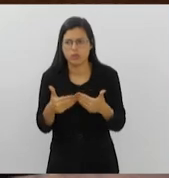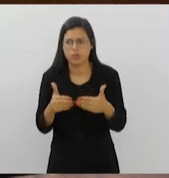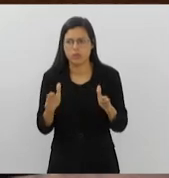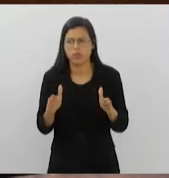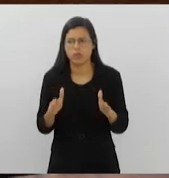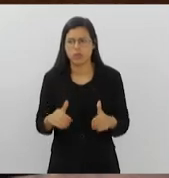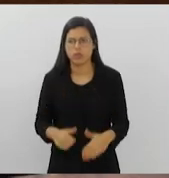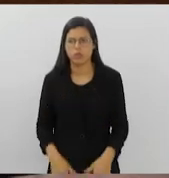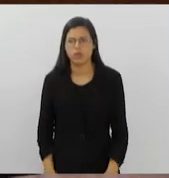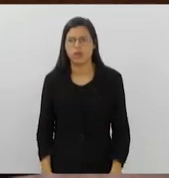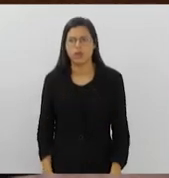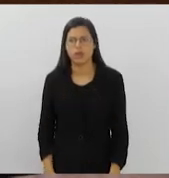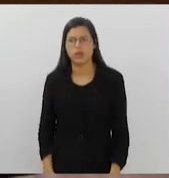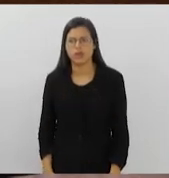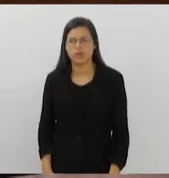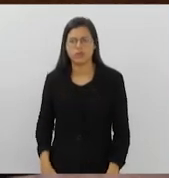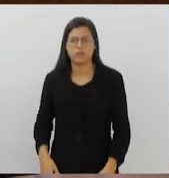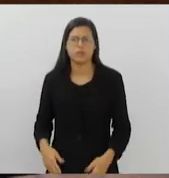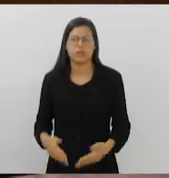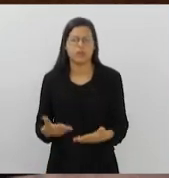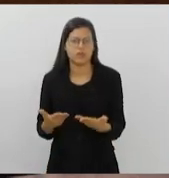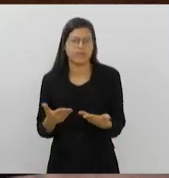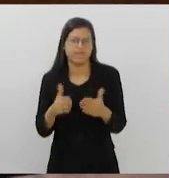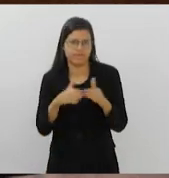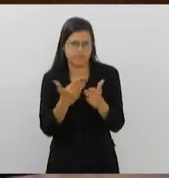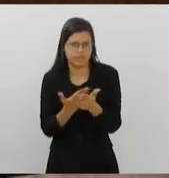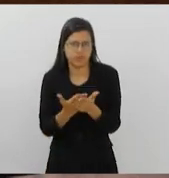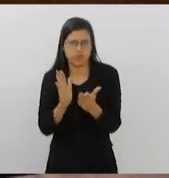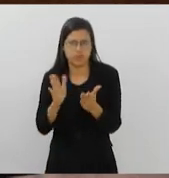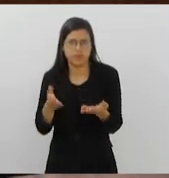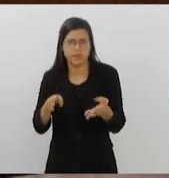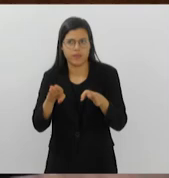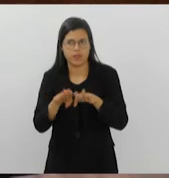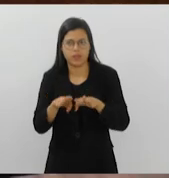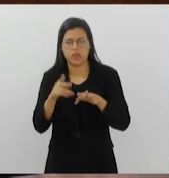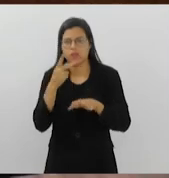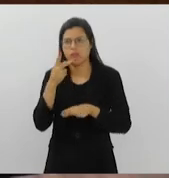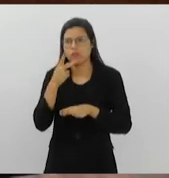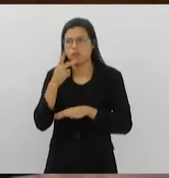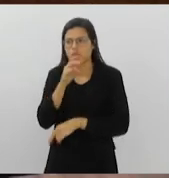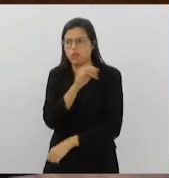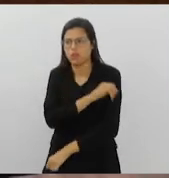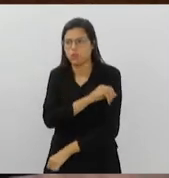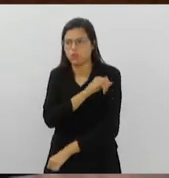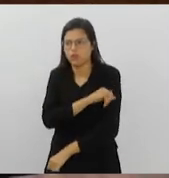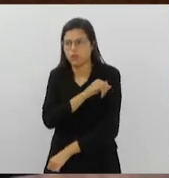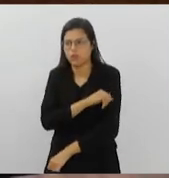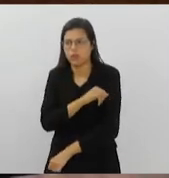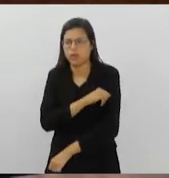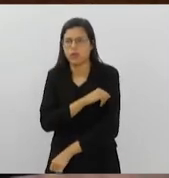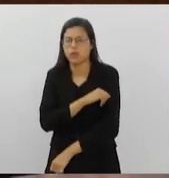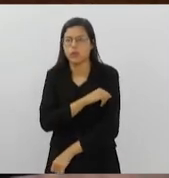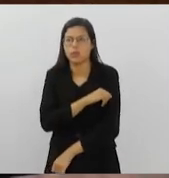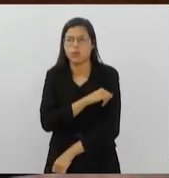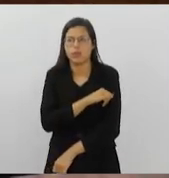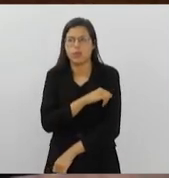escolas que foram fechadas, é fundamental. A gente está falando de um Rio de Janeiro, senhora presidenta, que temos pelo